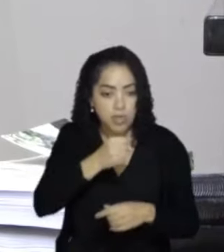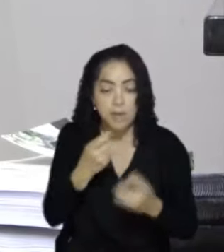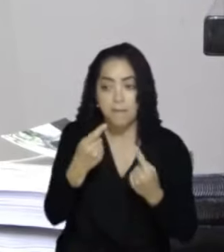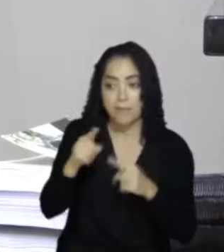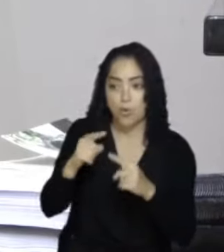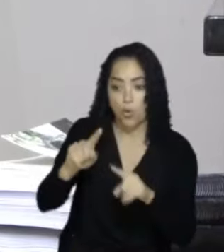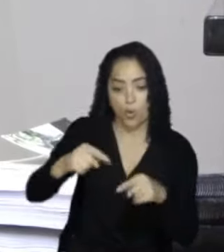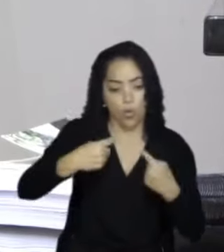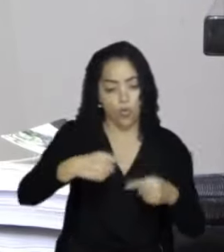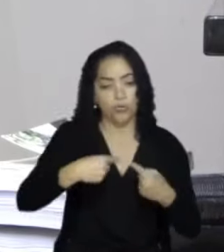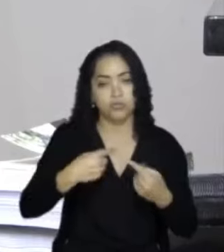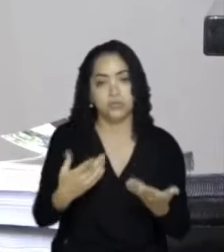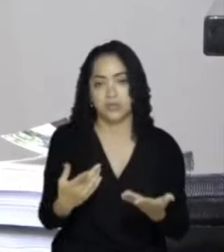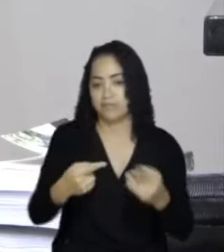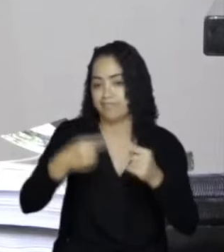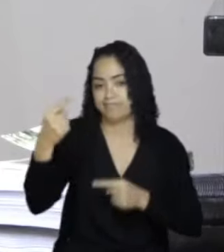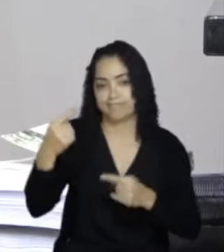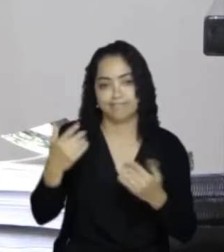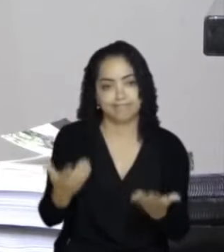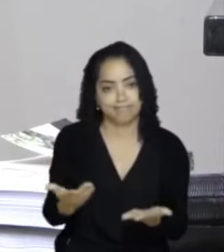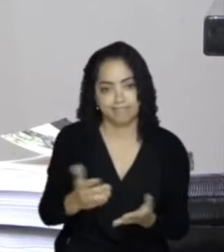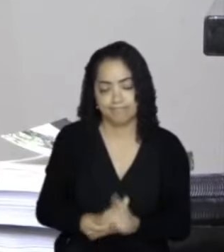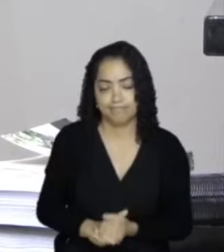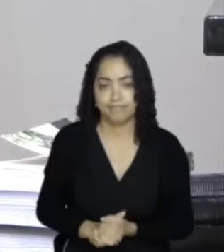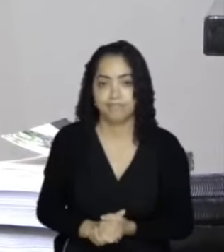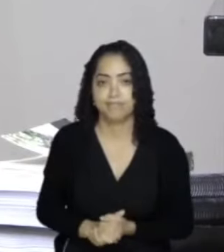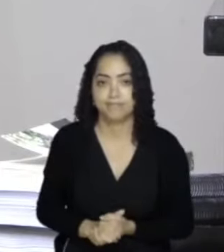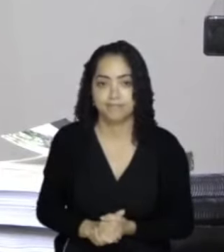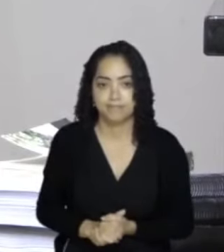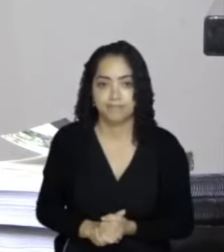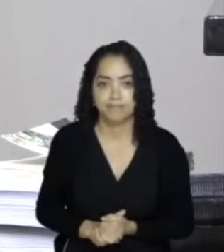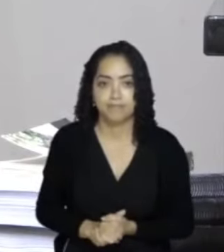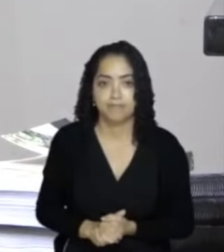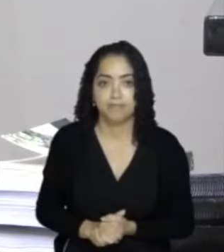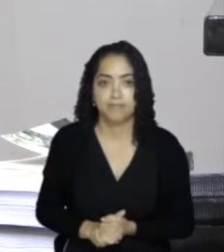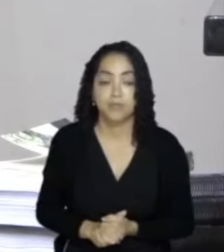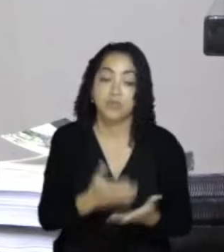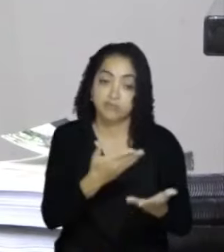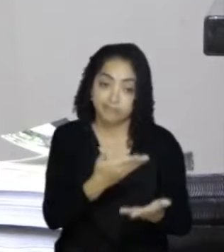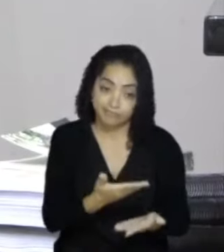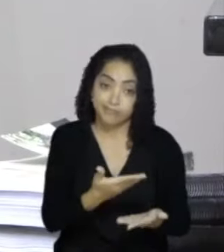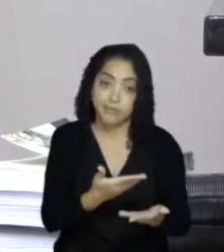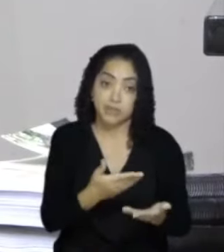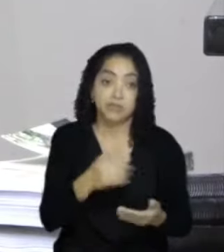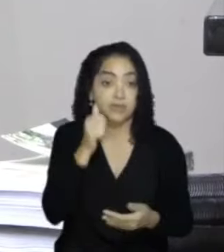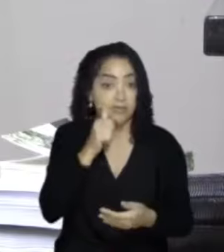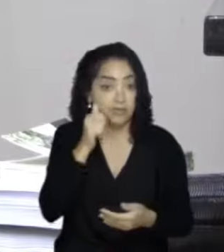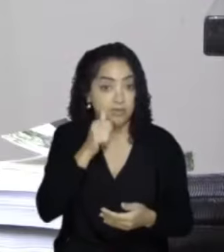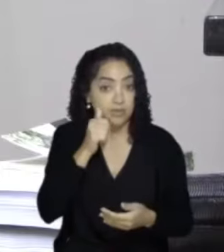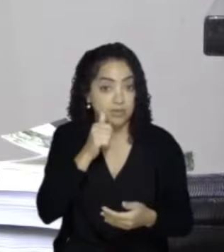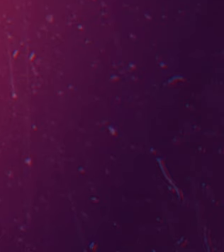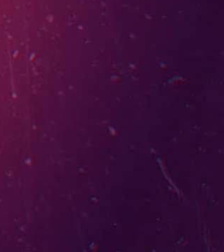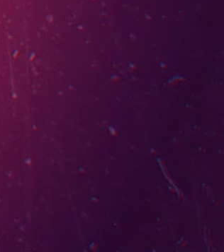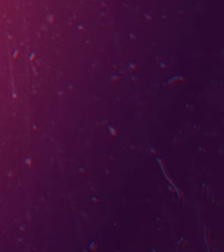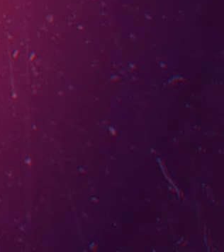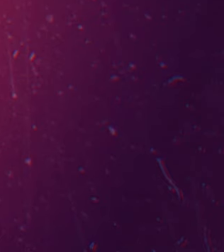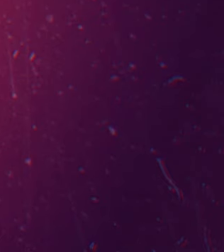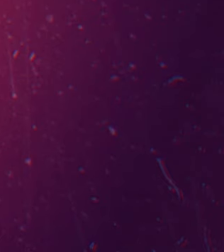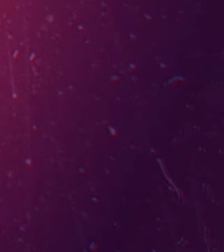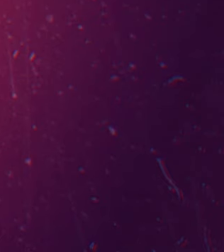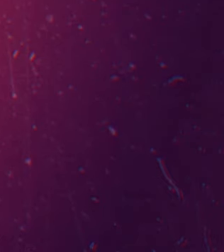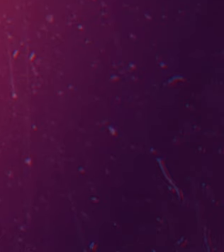outra mulher. Isso não tem nada a ver com o trabalho de uma bancada que deveria ser feminina, mas na verdade os senhores sabem, é feminista.